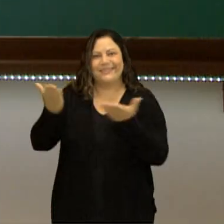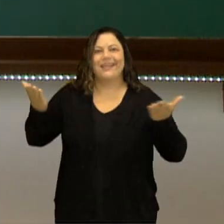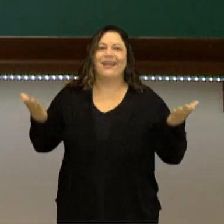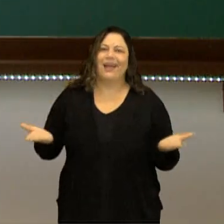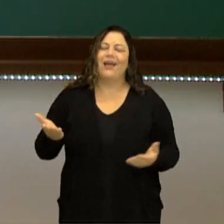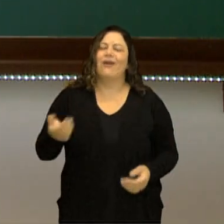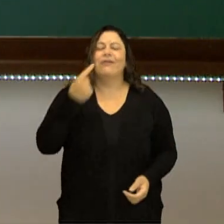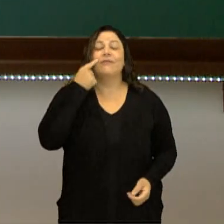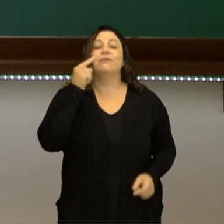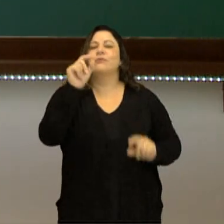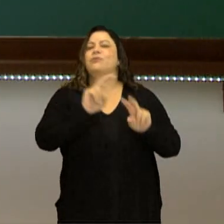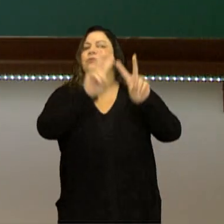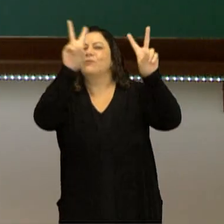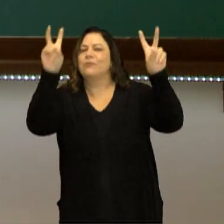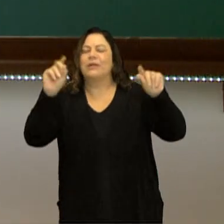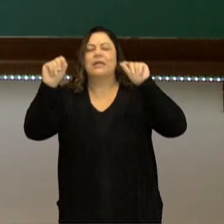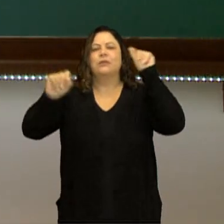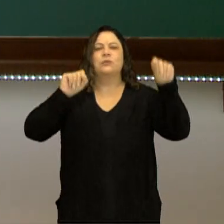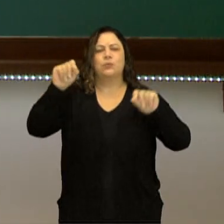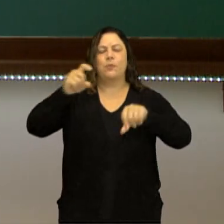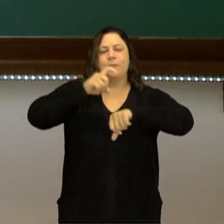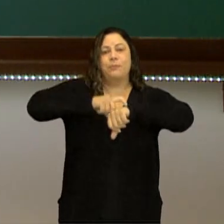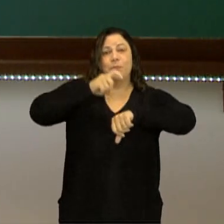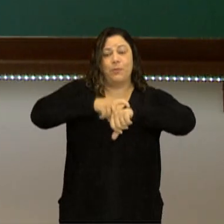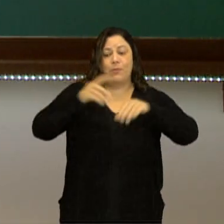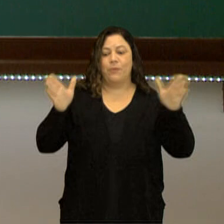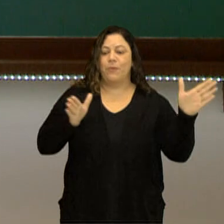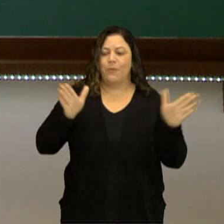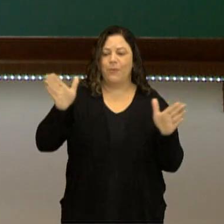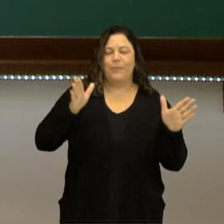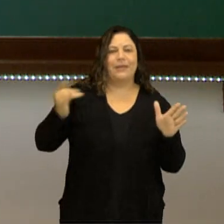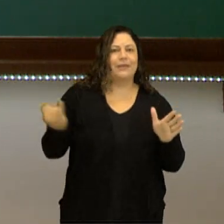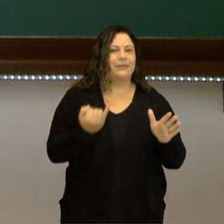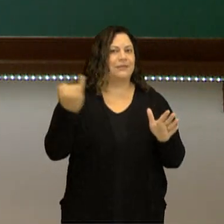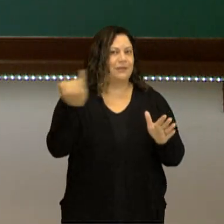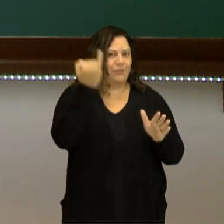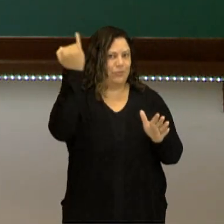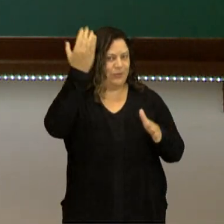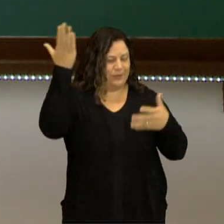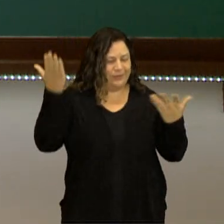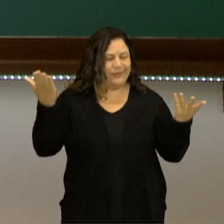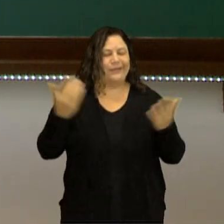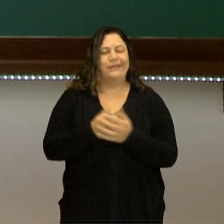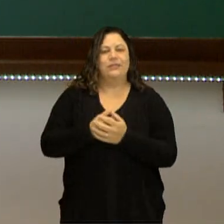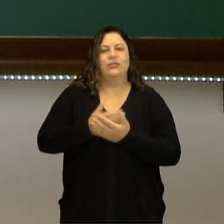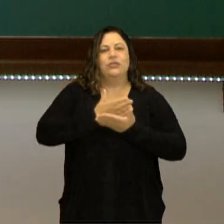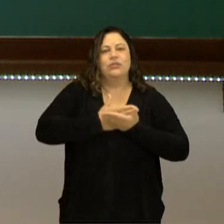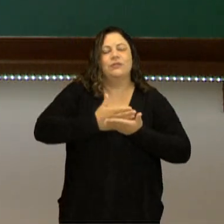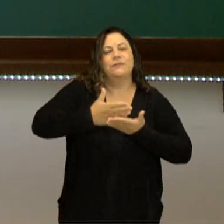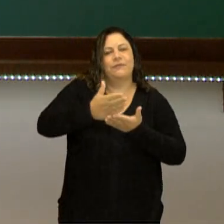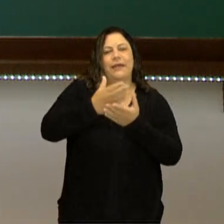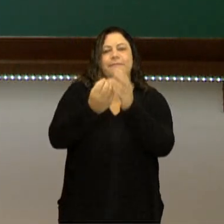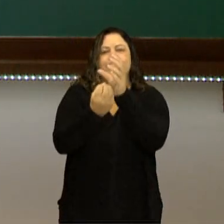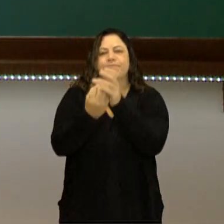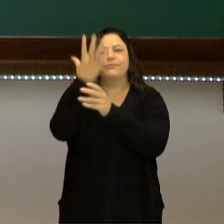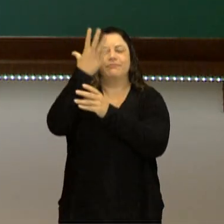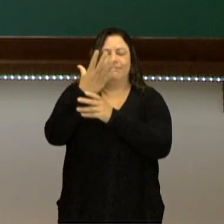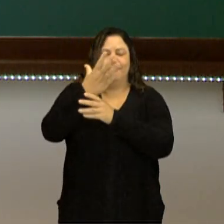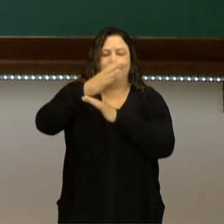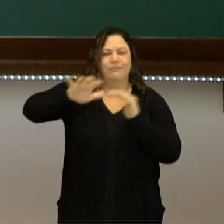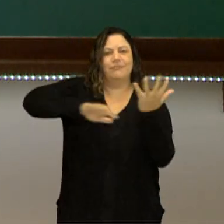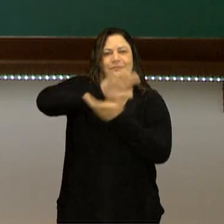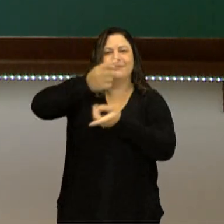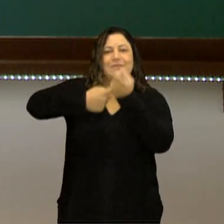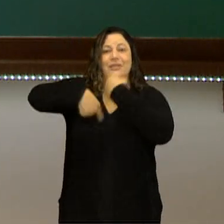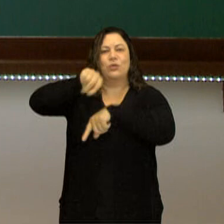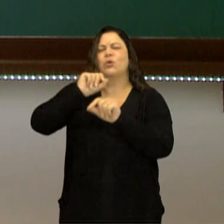vai então falar sobre esse momento importante que vai levar ao processo revolucionário russo. Antes disso, quem é que